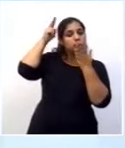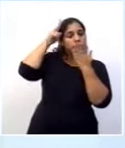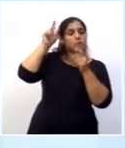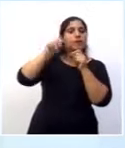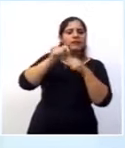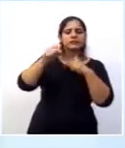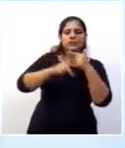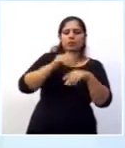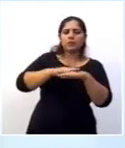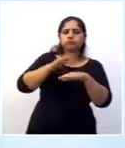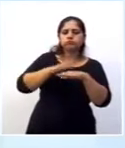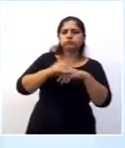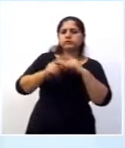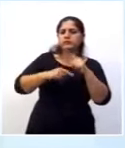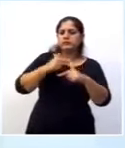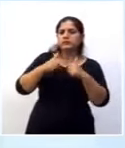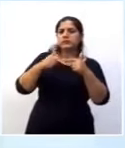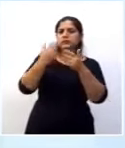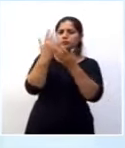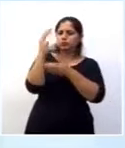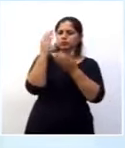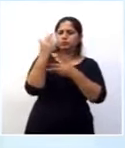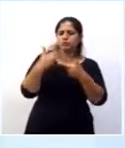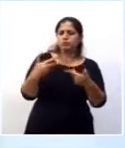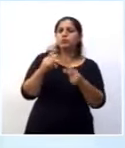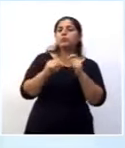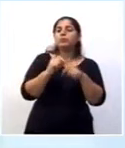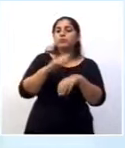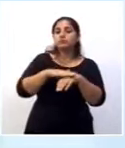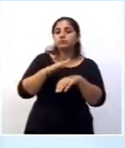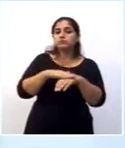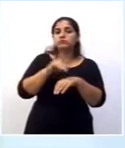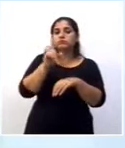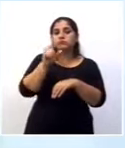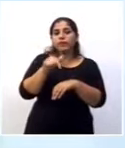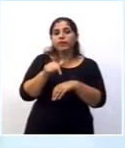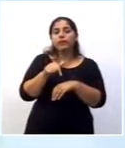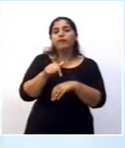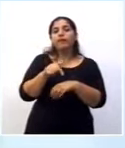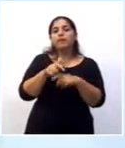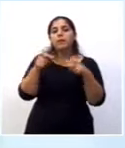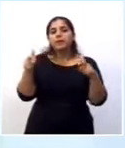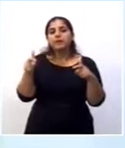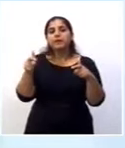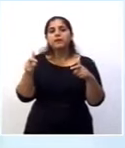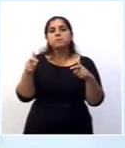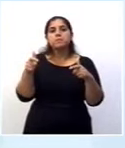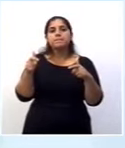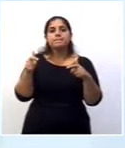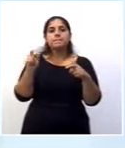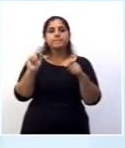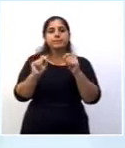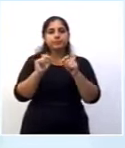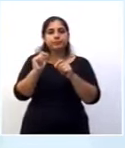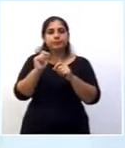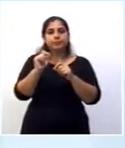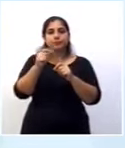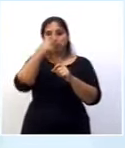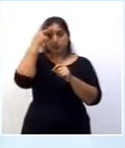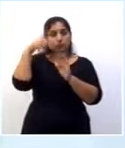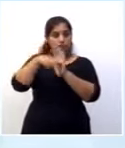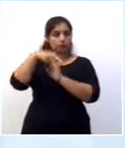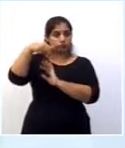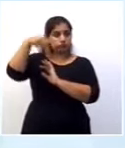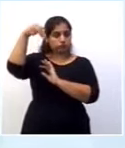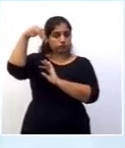trabalhou intensamente na extração foi boa parte os nordestinos,